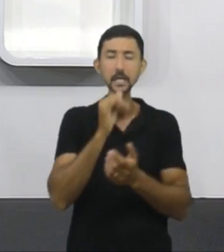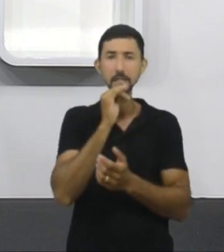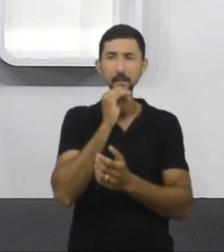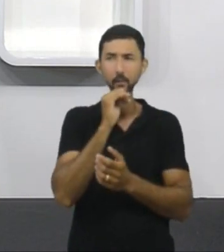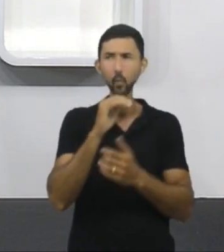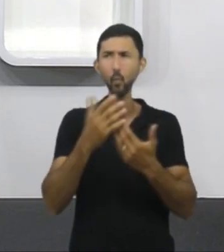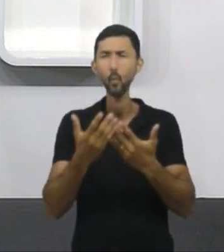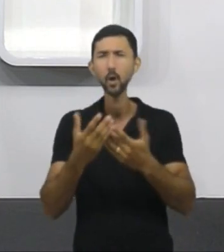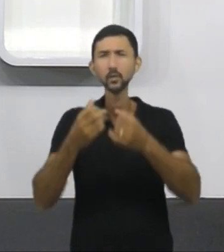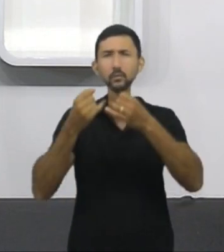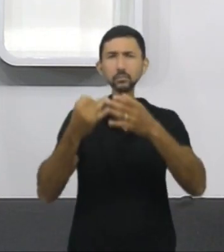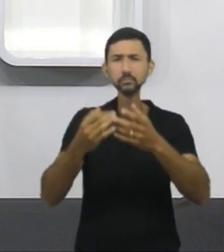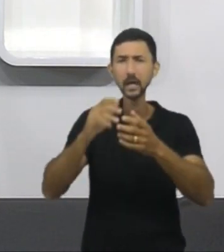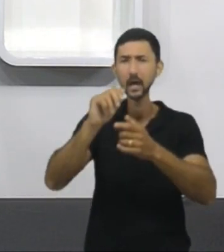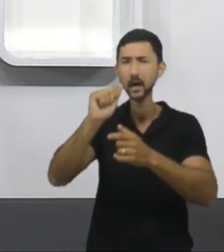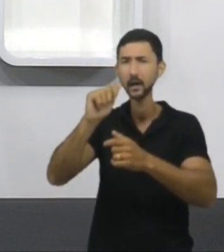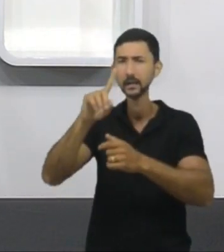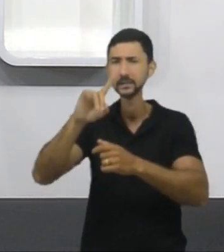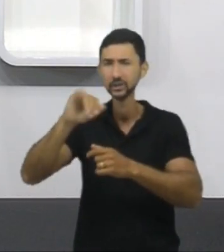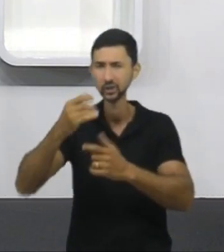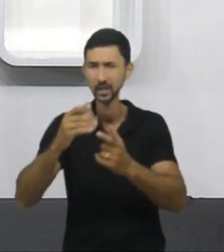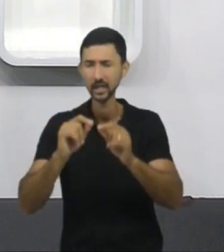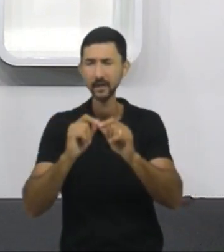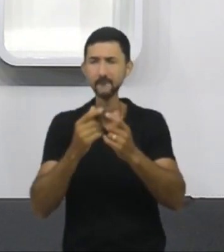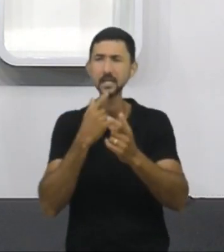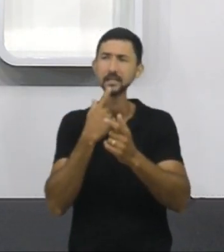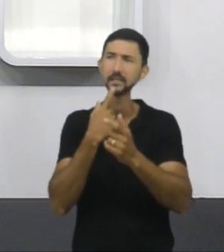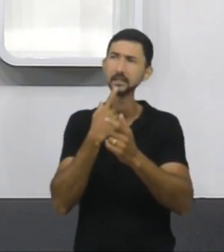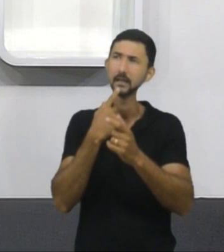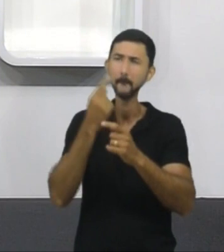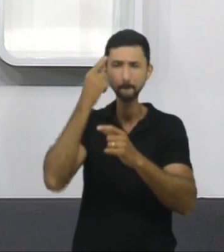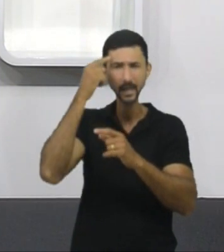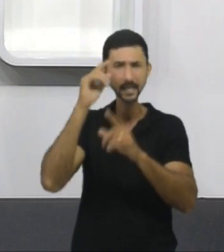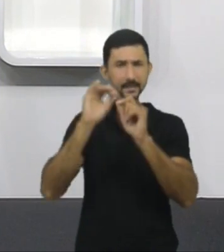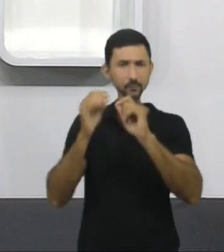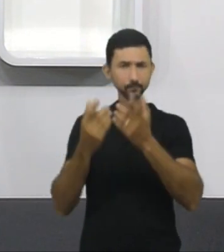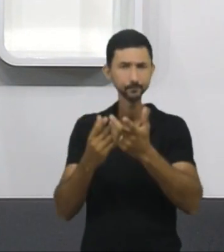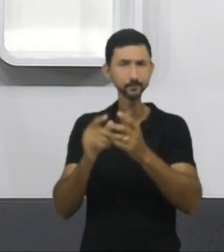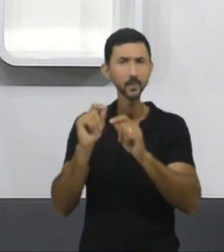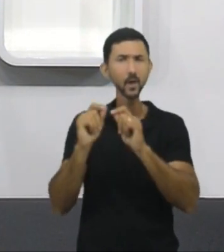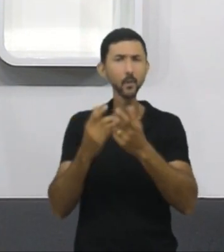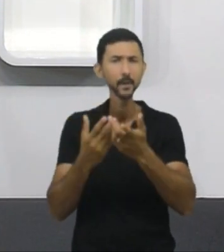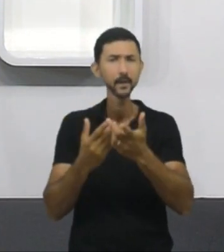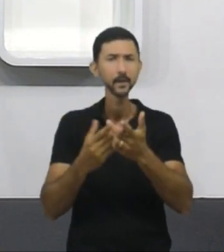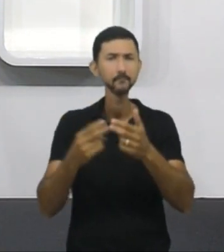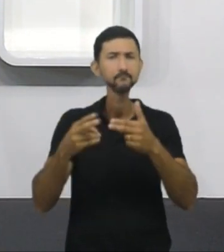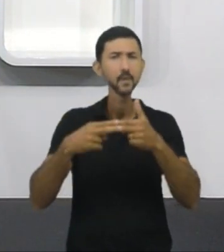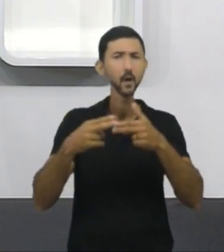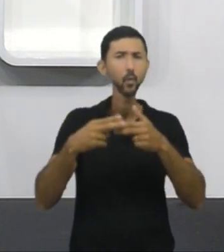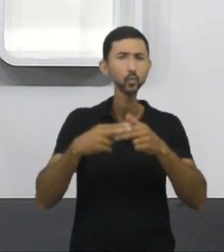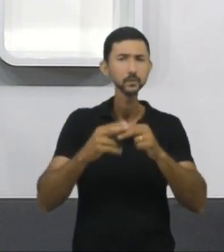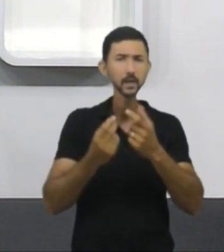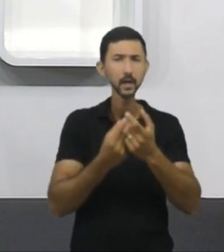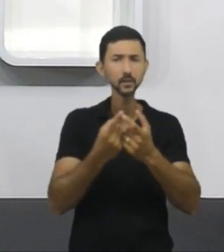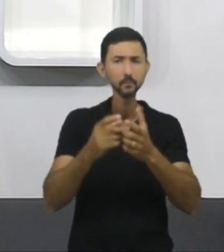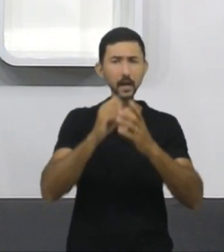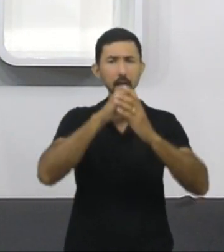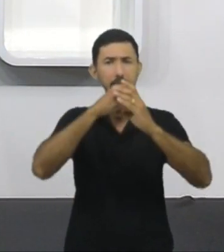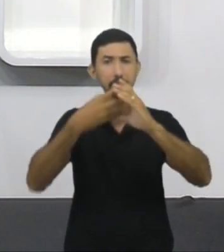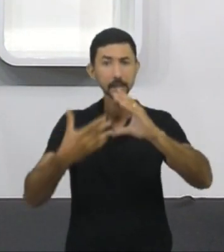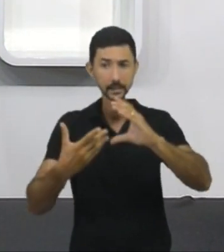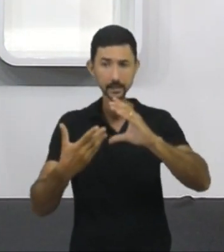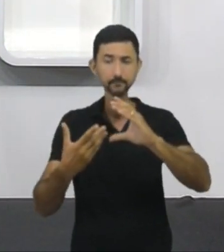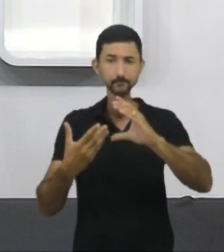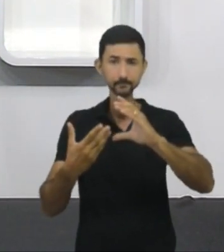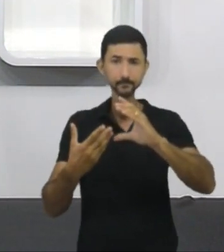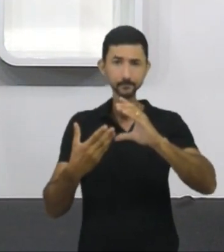nós falamos dos adjetivos, nós pensamos que esses adjetivos, eles são usados para caracterizar